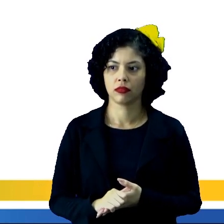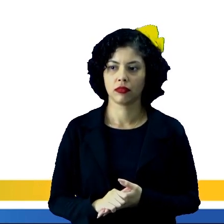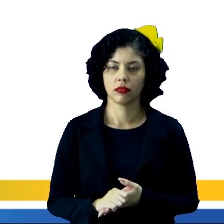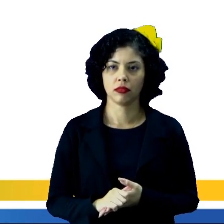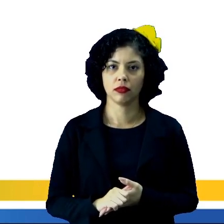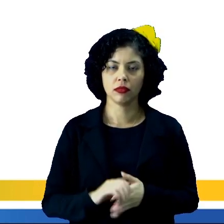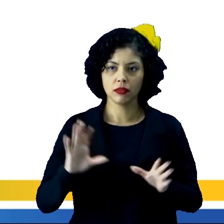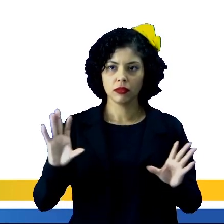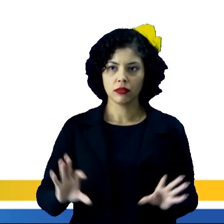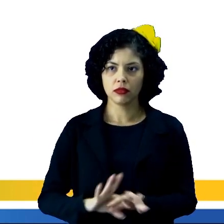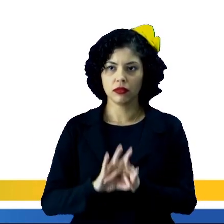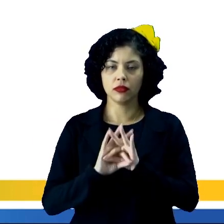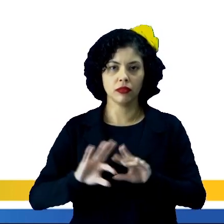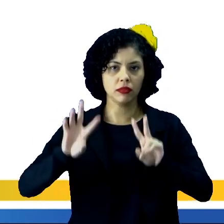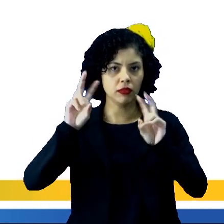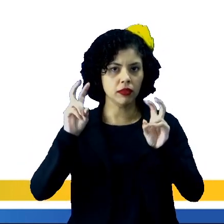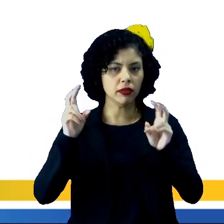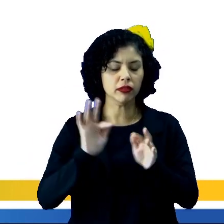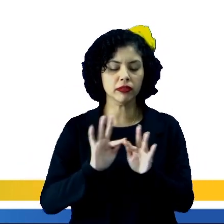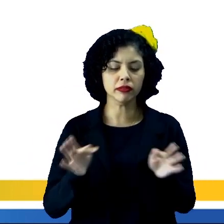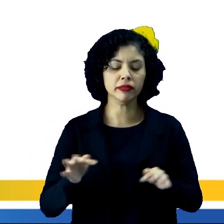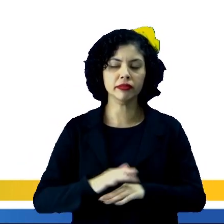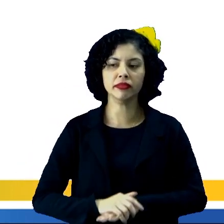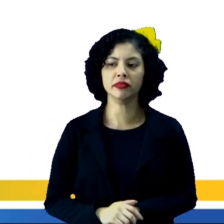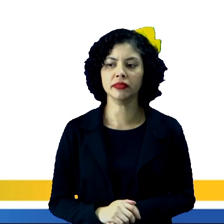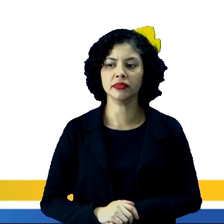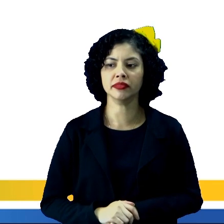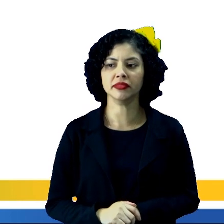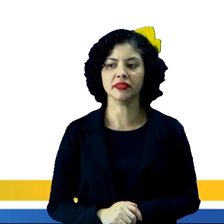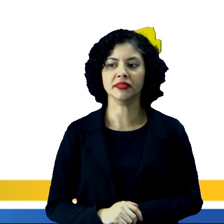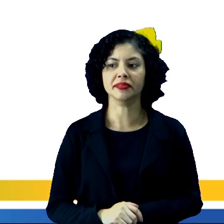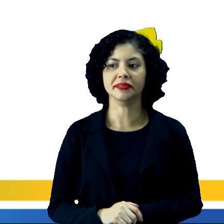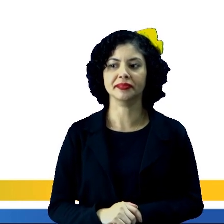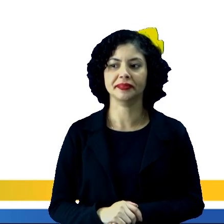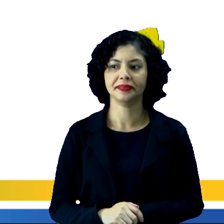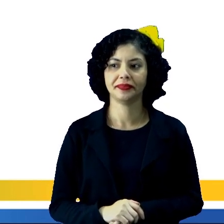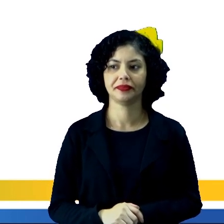ok? Para ligar termos de uma oração.